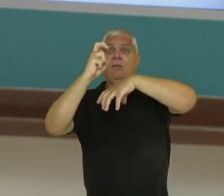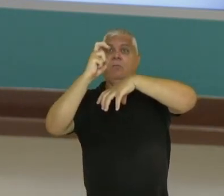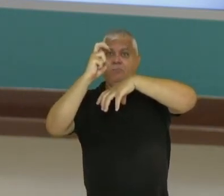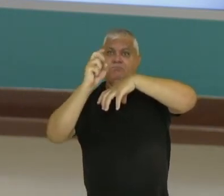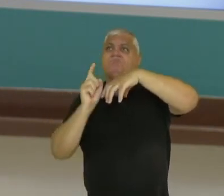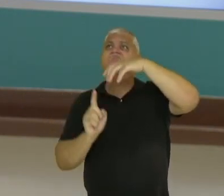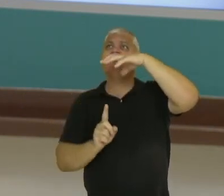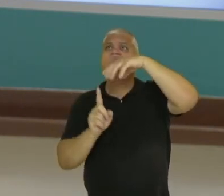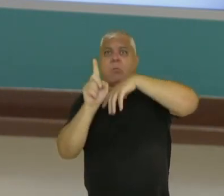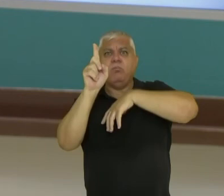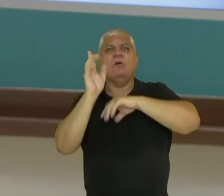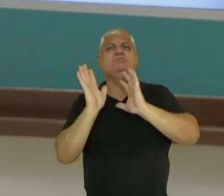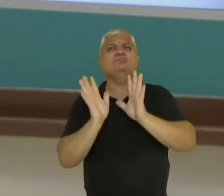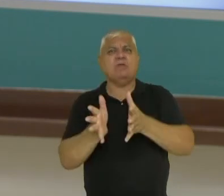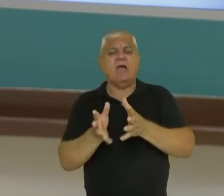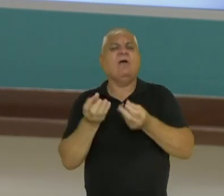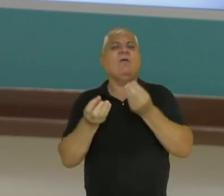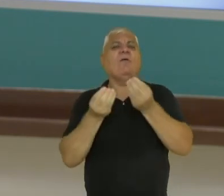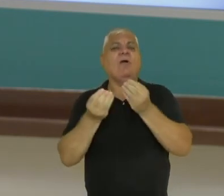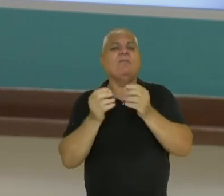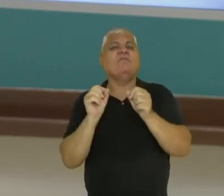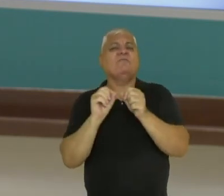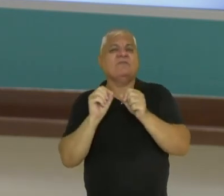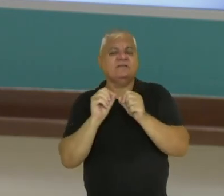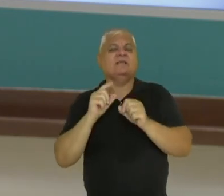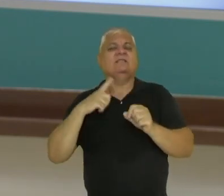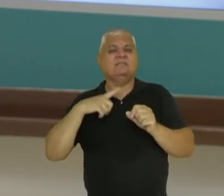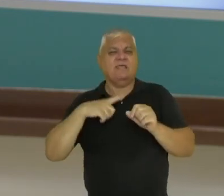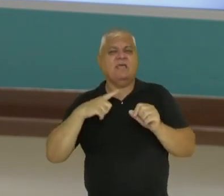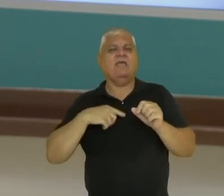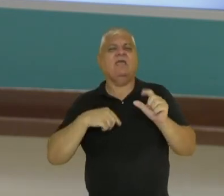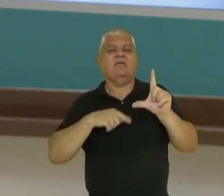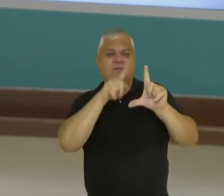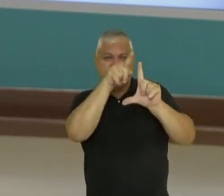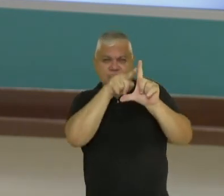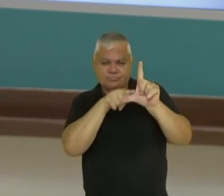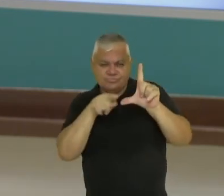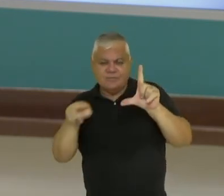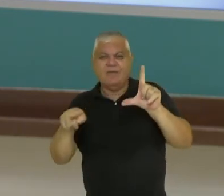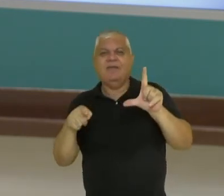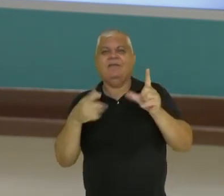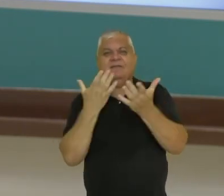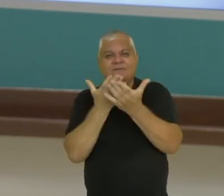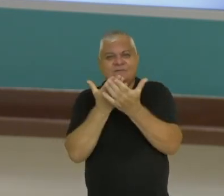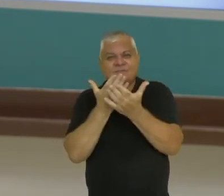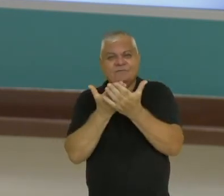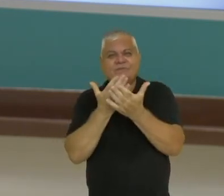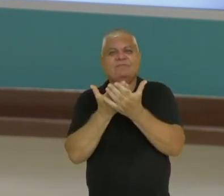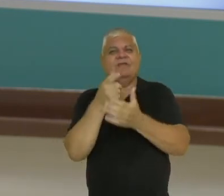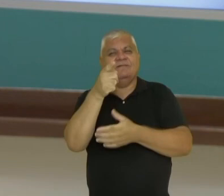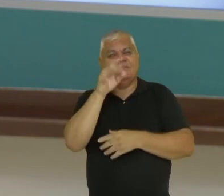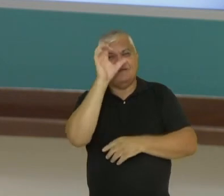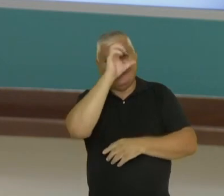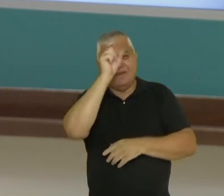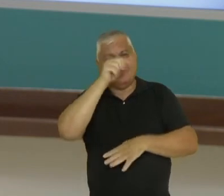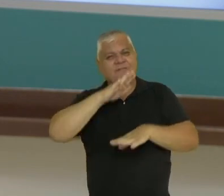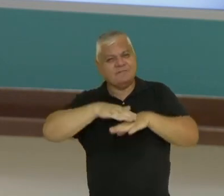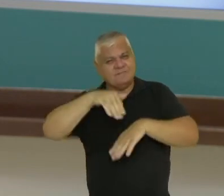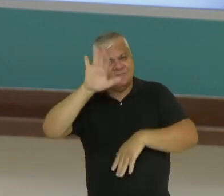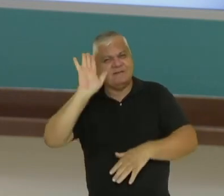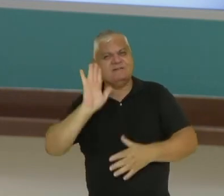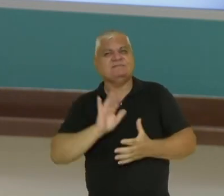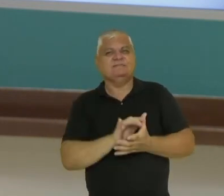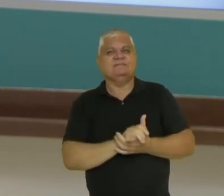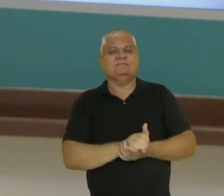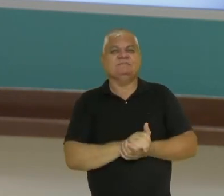e gráficos para que você possa, né, concluir aí os seus estudos de gráficos, como a gente fez na aula de hoje, e aprender um pouquinho